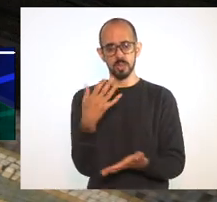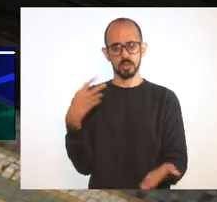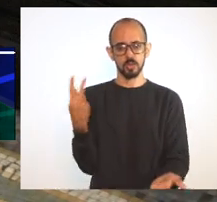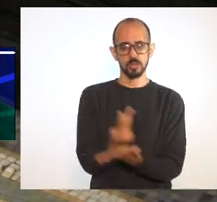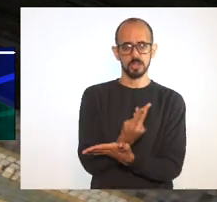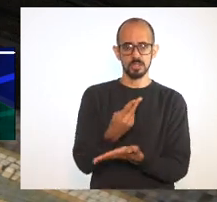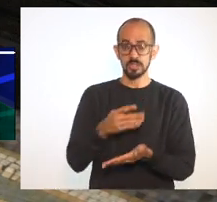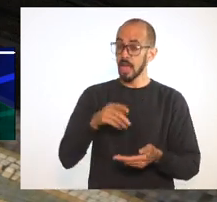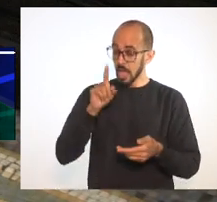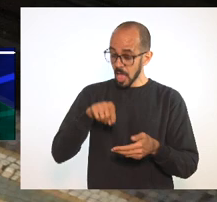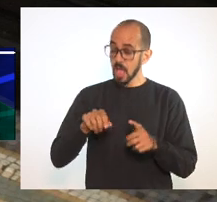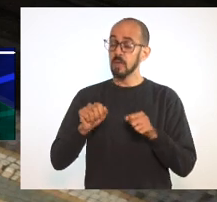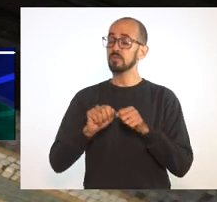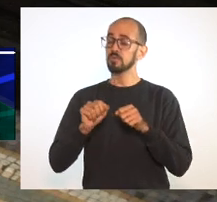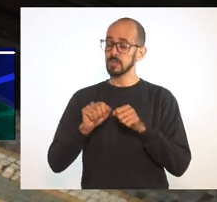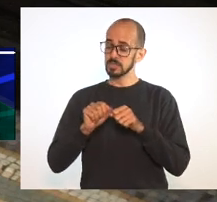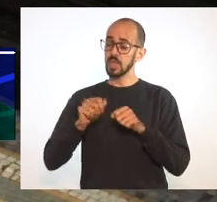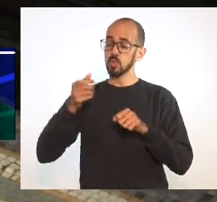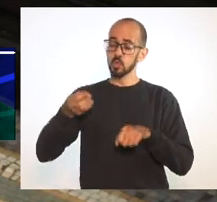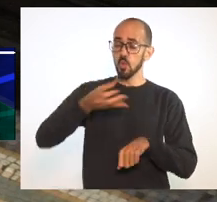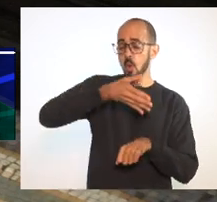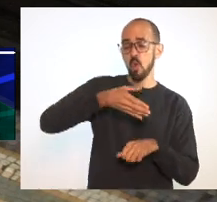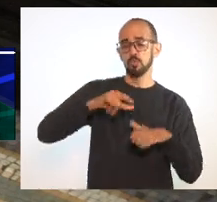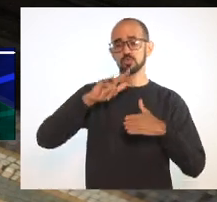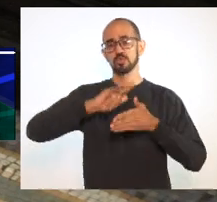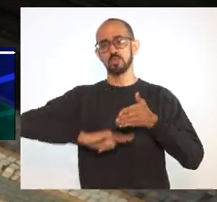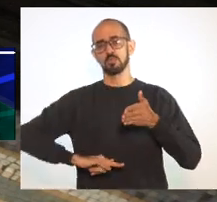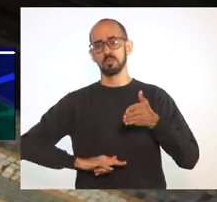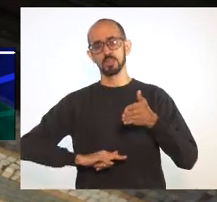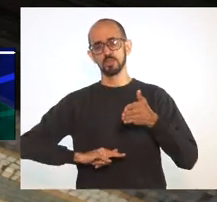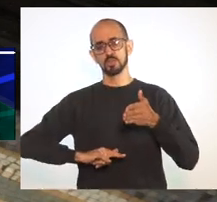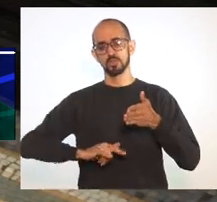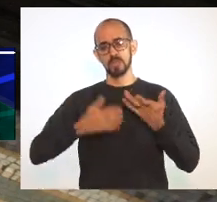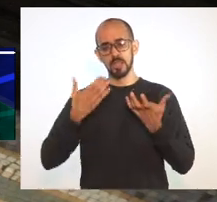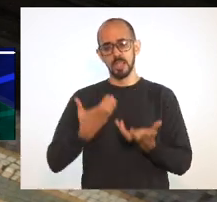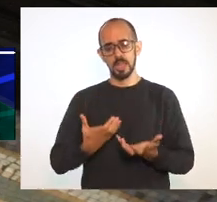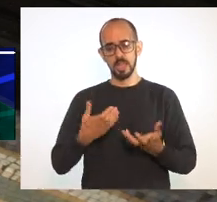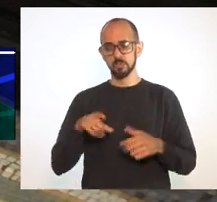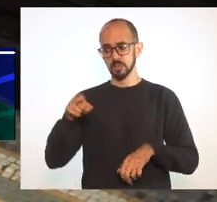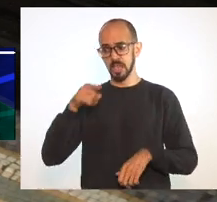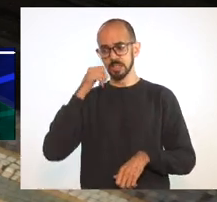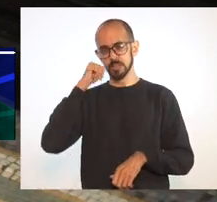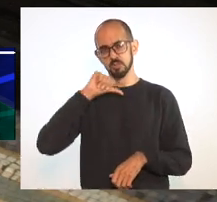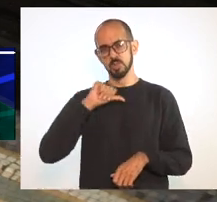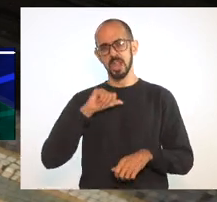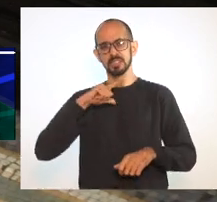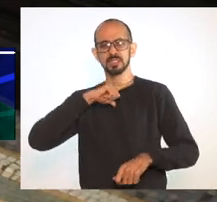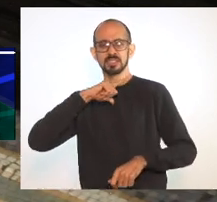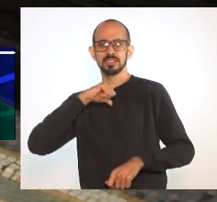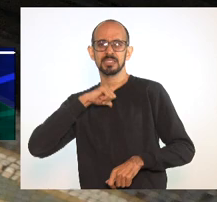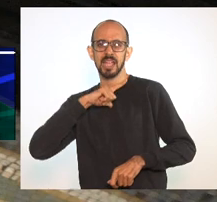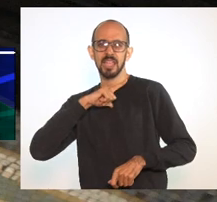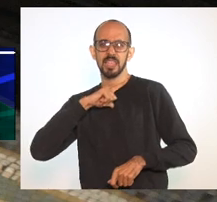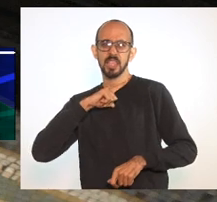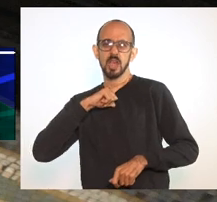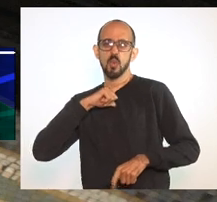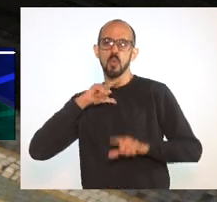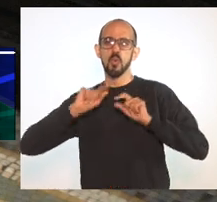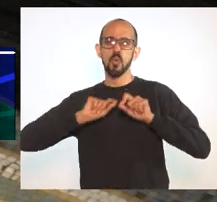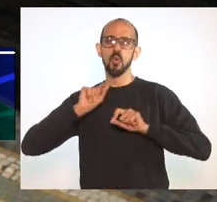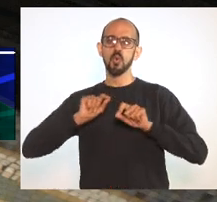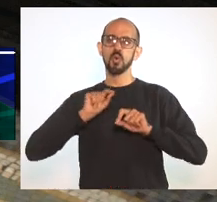dos documentos. O que queremos aqui é que essas mulheres tenham, de um lado, garantida